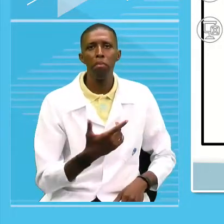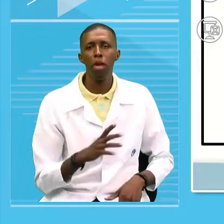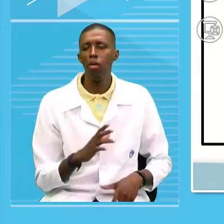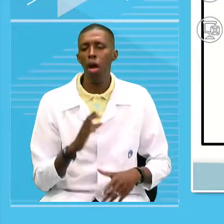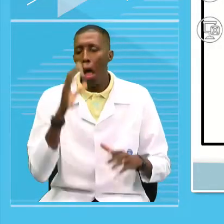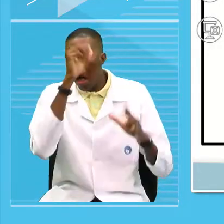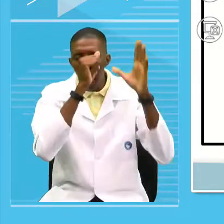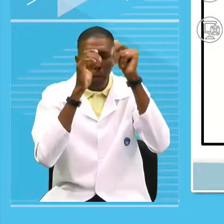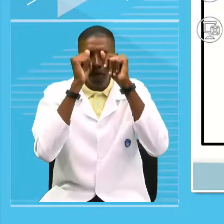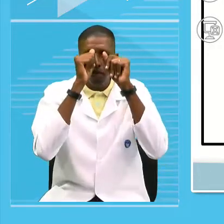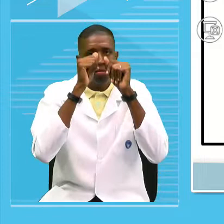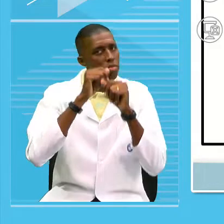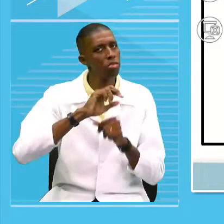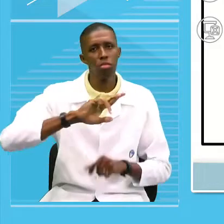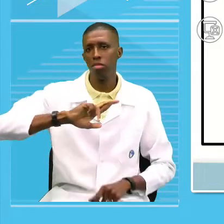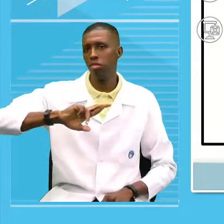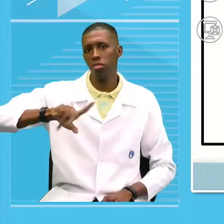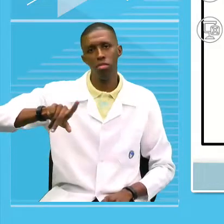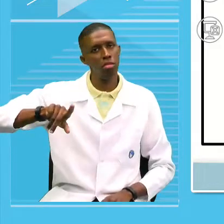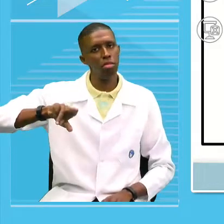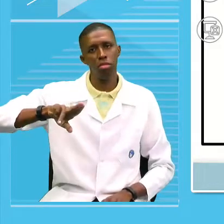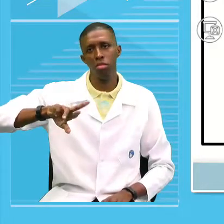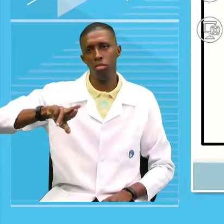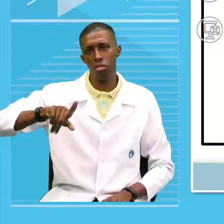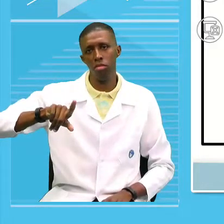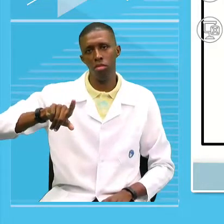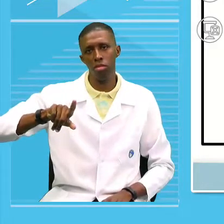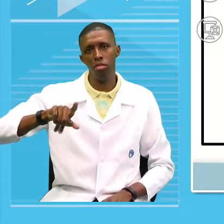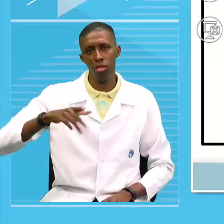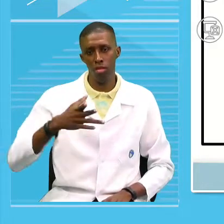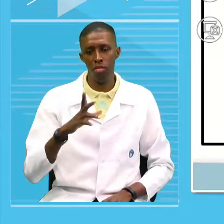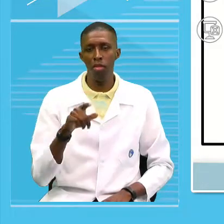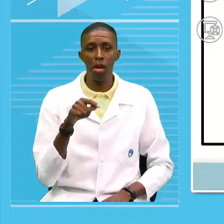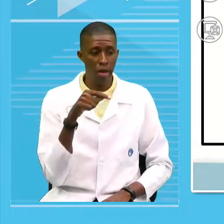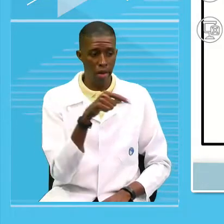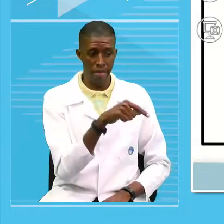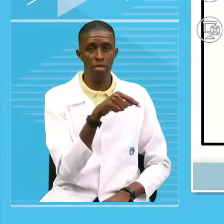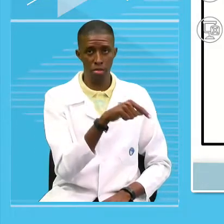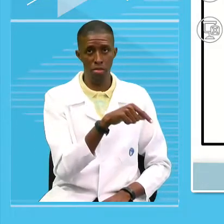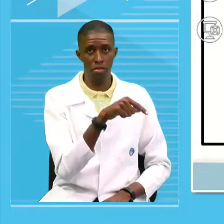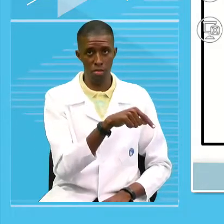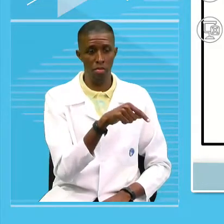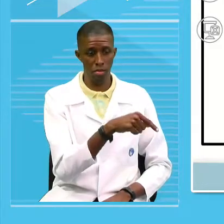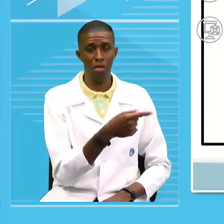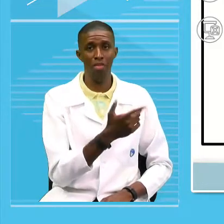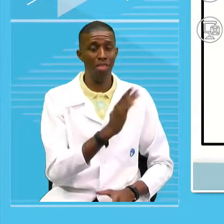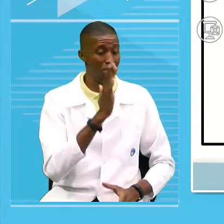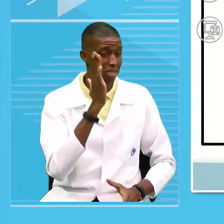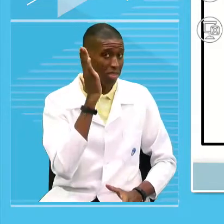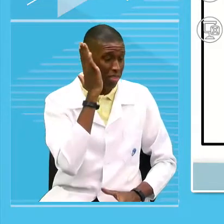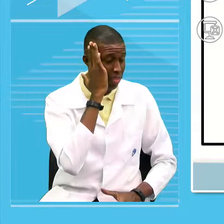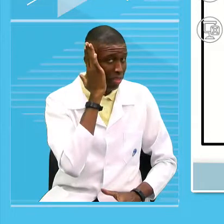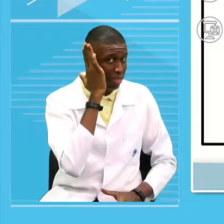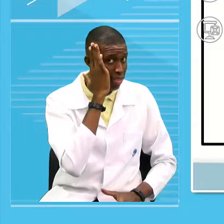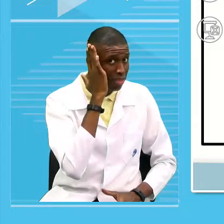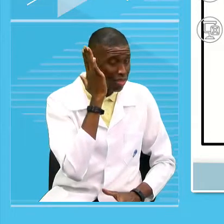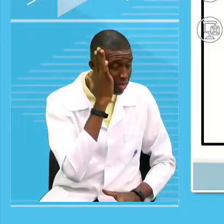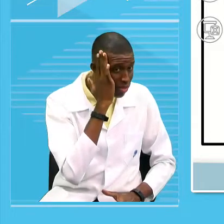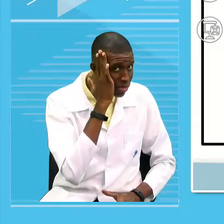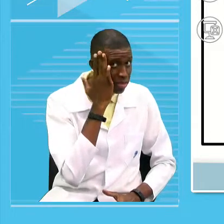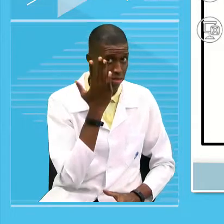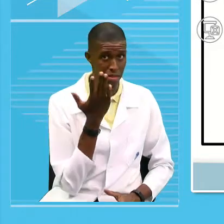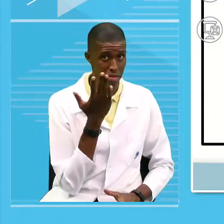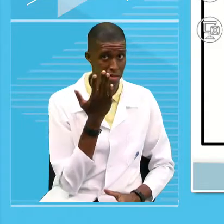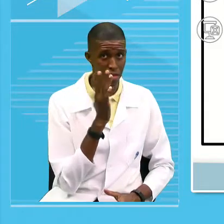estamos aqui para aprender né a gente aprende também a dentro de casa é na rua é com os amigos